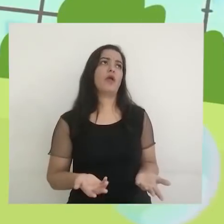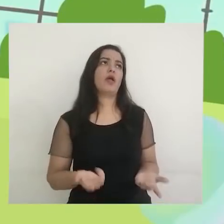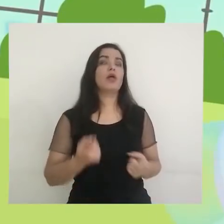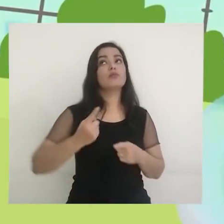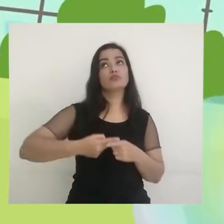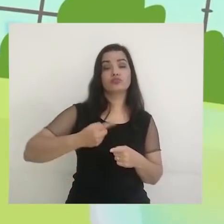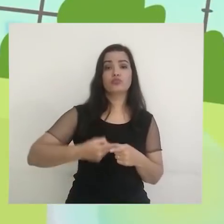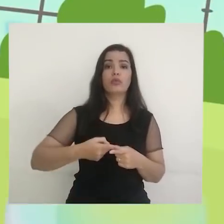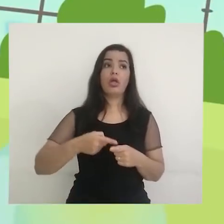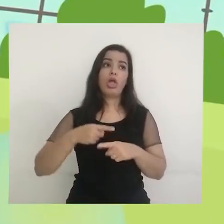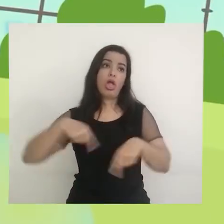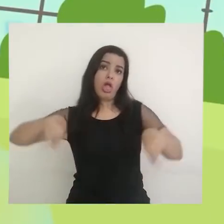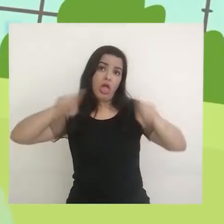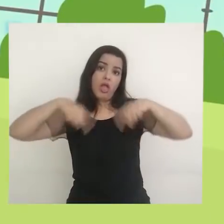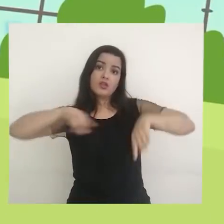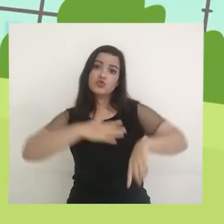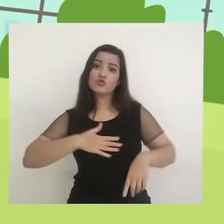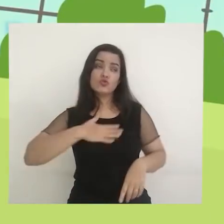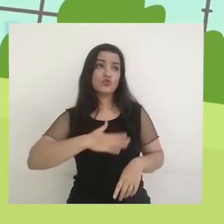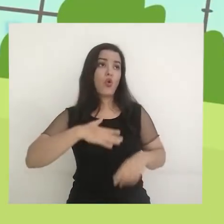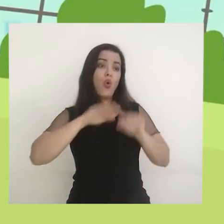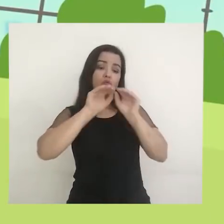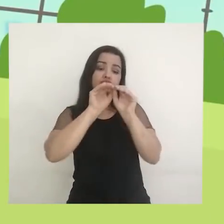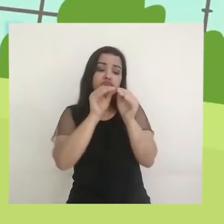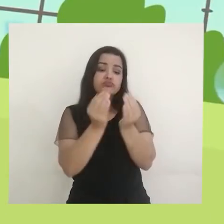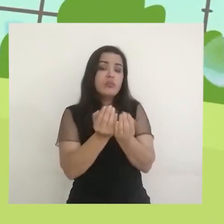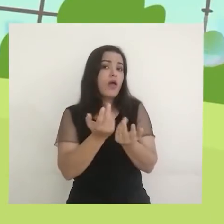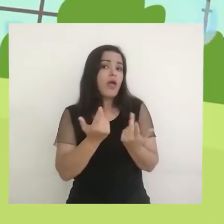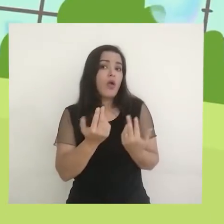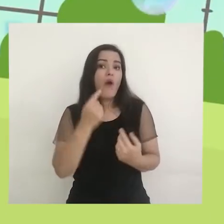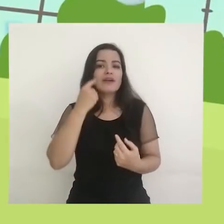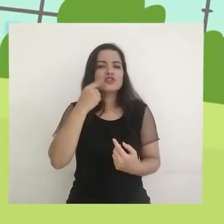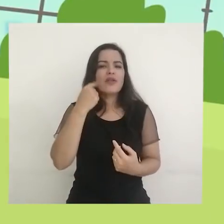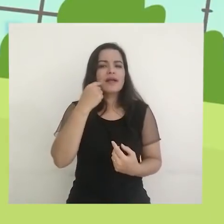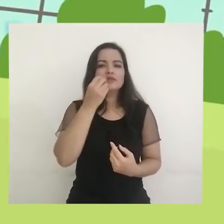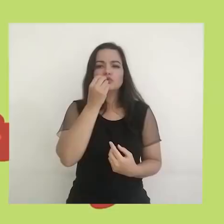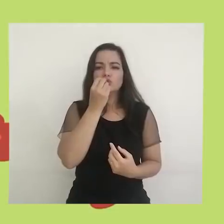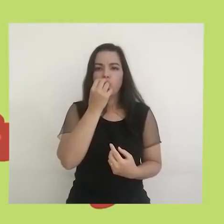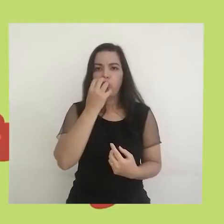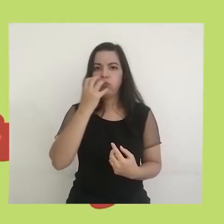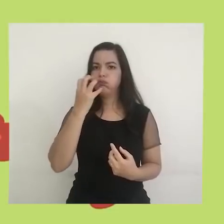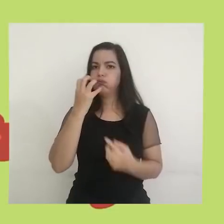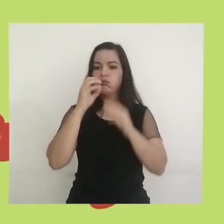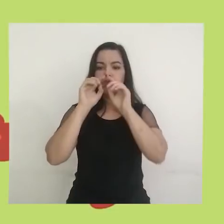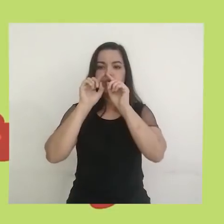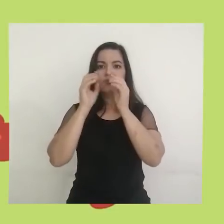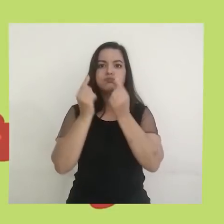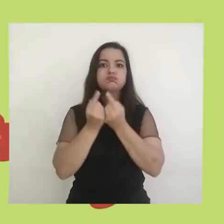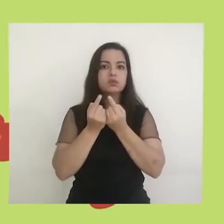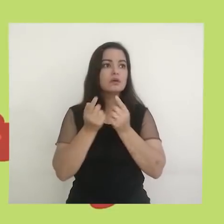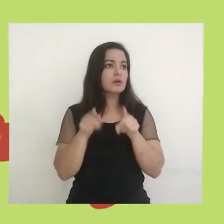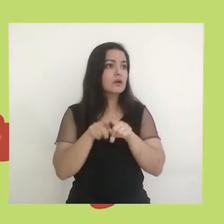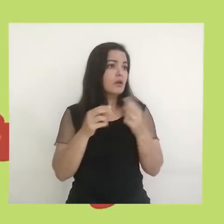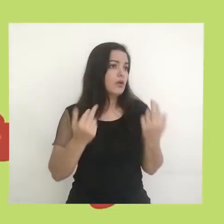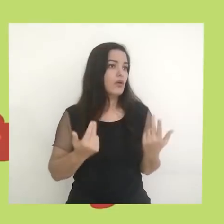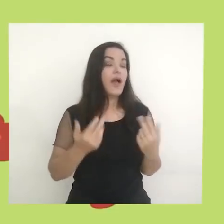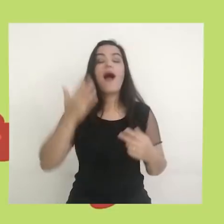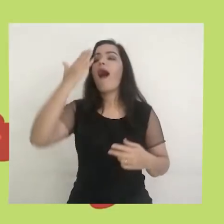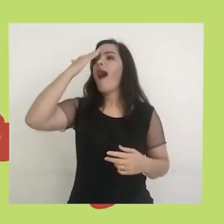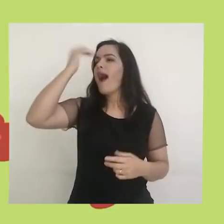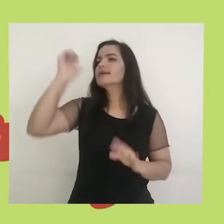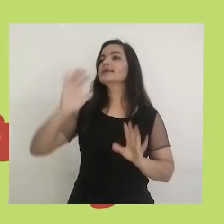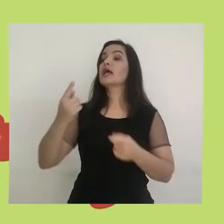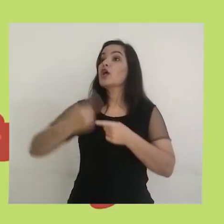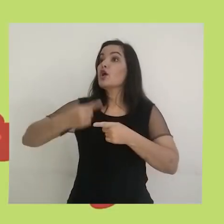elas gostam de ser redondas. Assim como as bolas de chiclete. Já sei. É porque